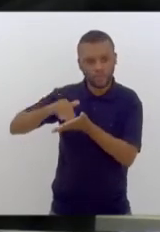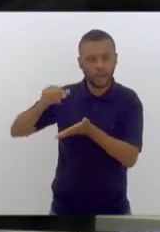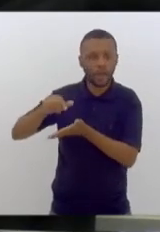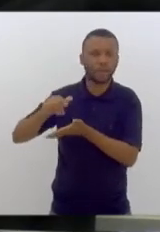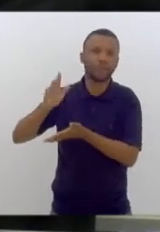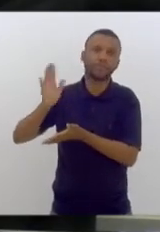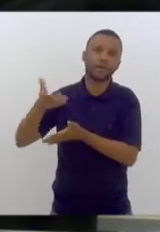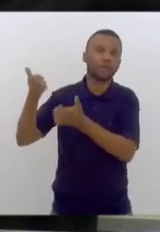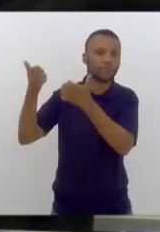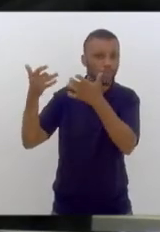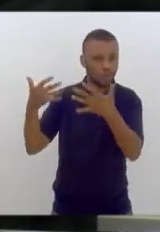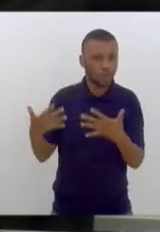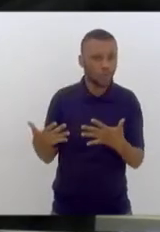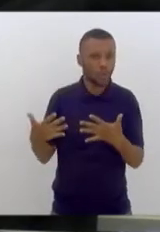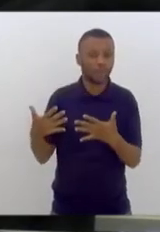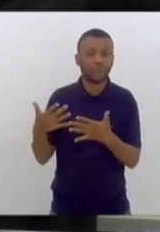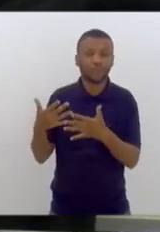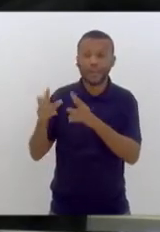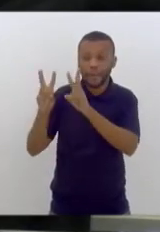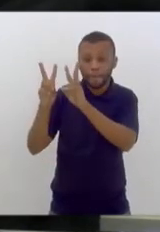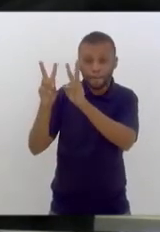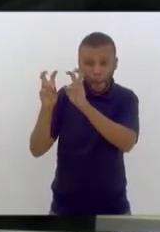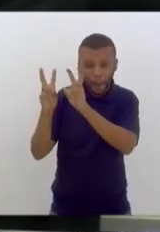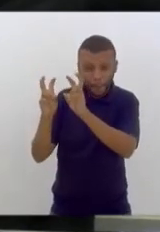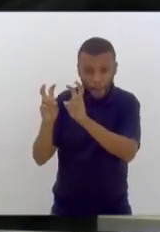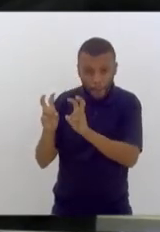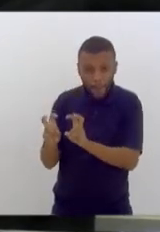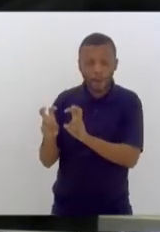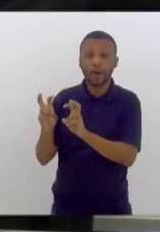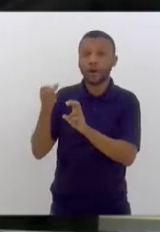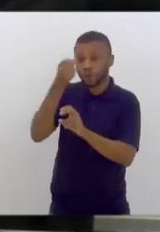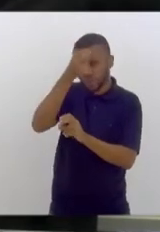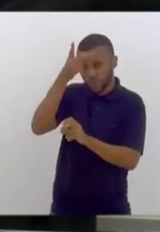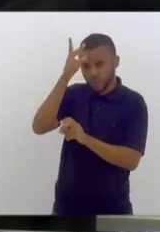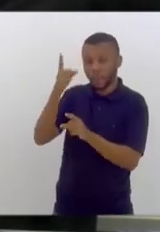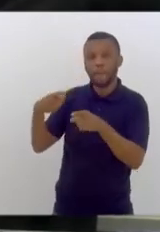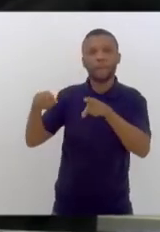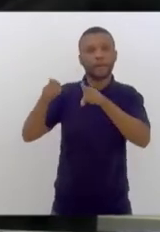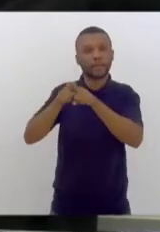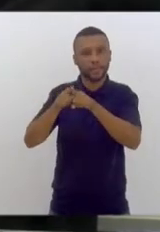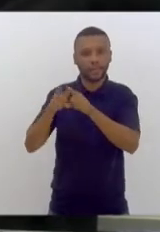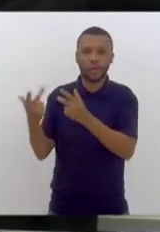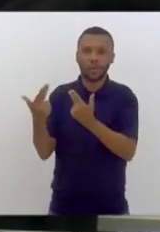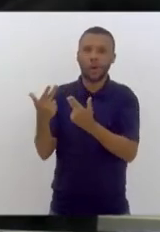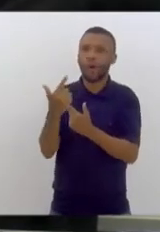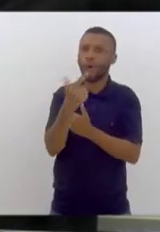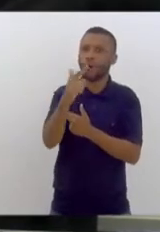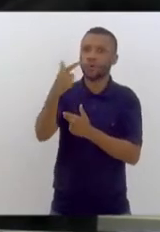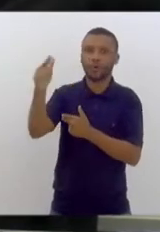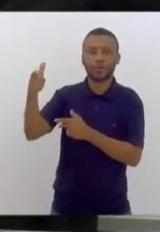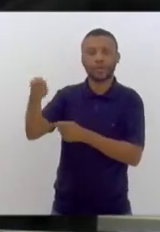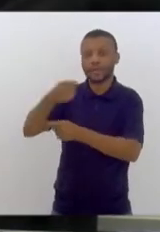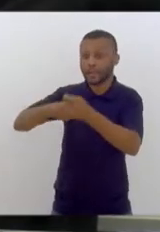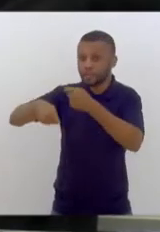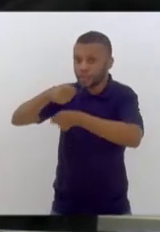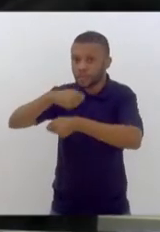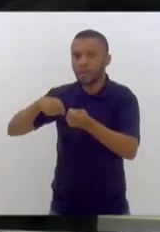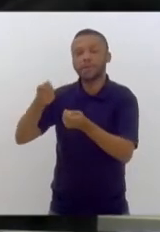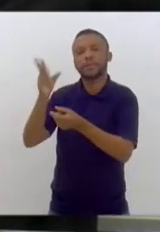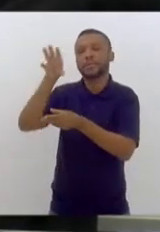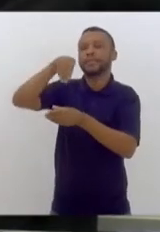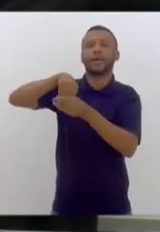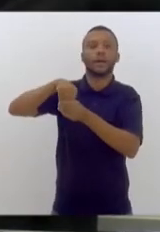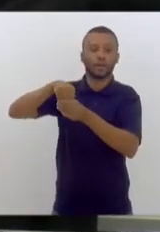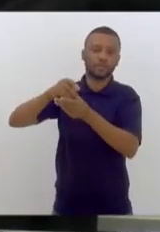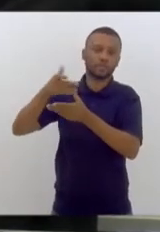Lobo trata os municípios como parceiros, assim como outras, né, administrações anteriores.